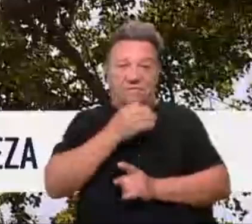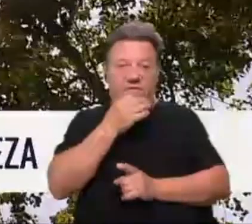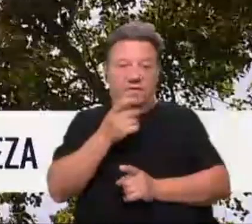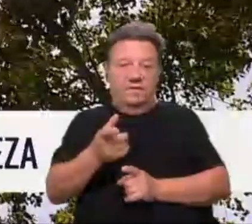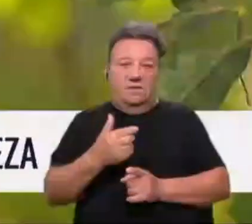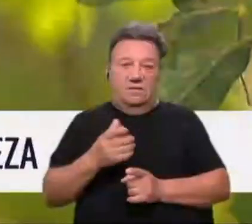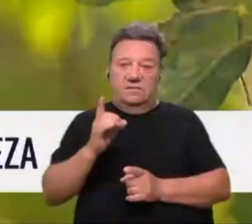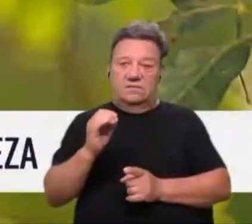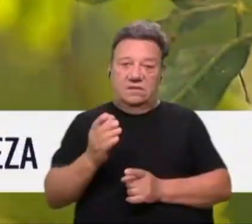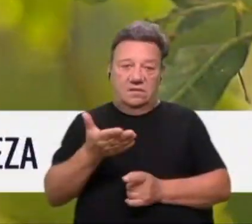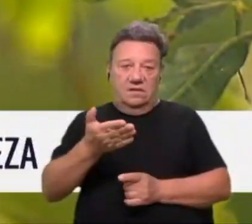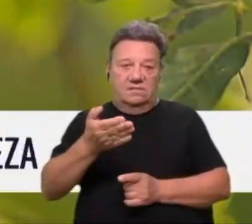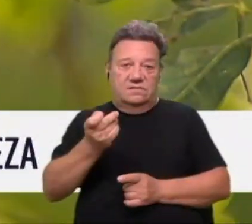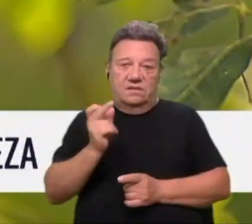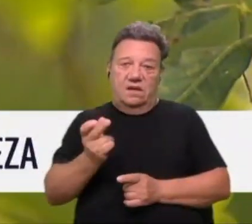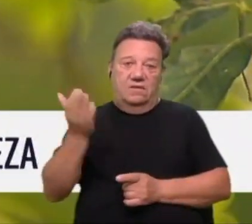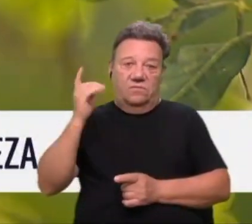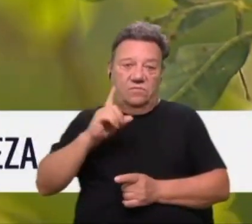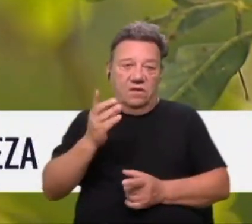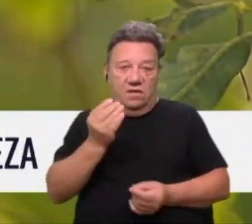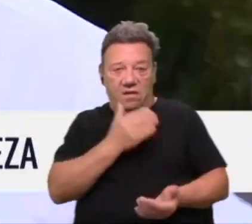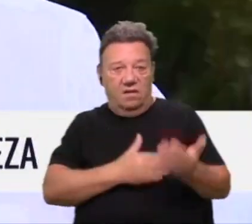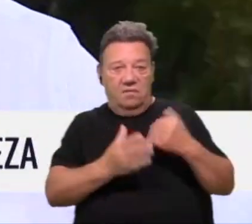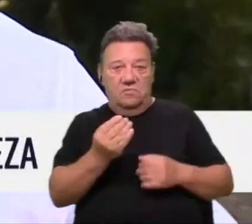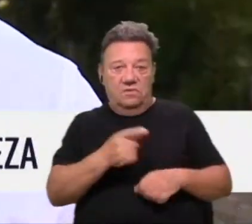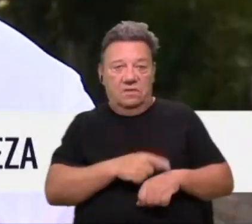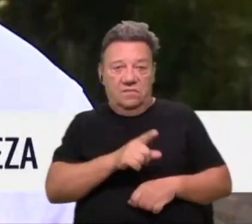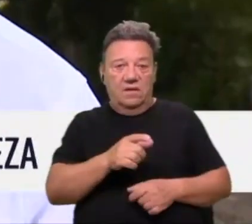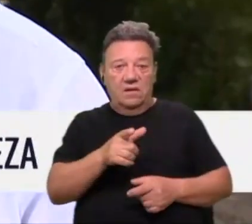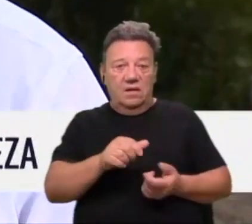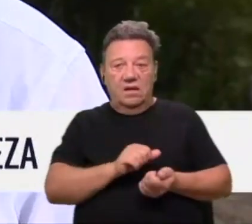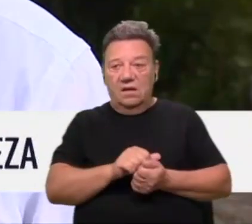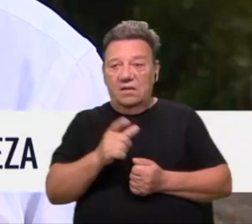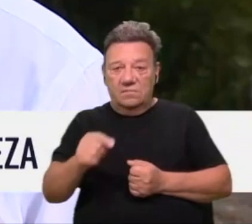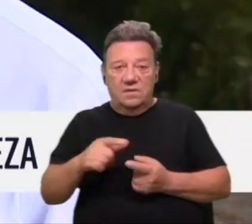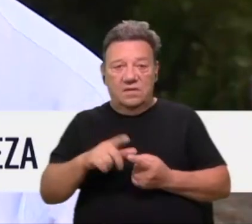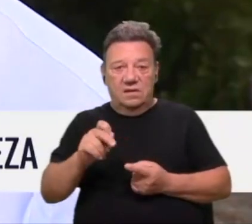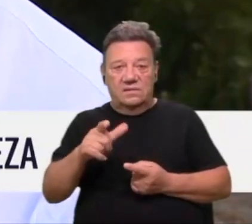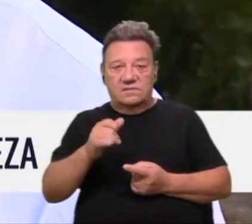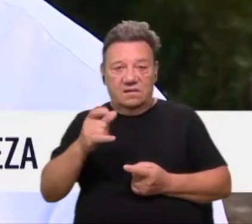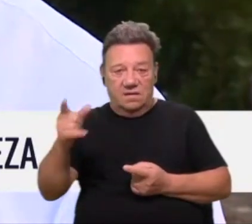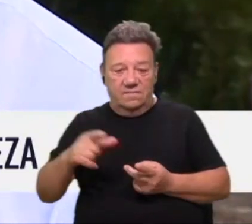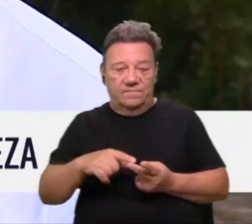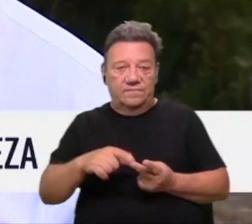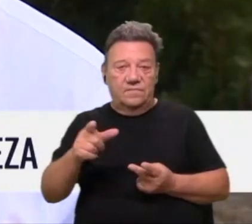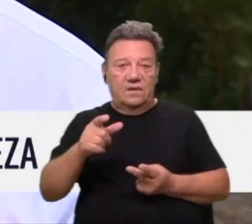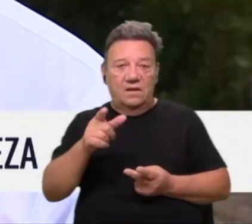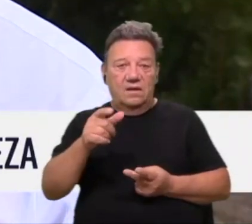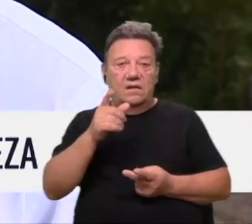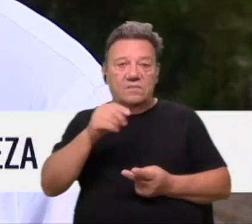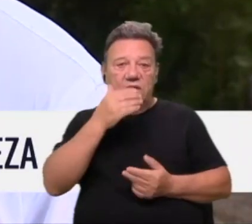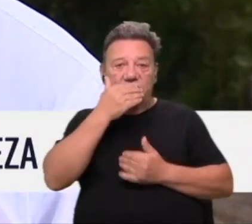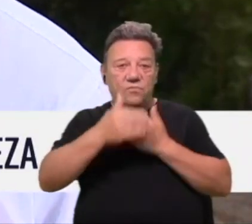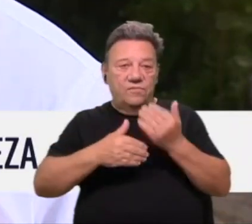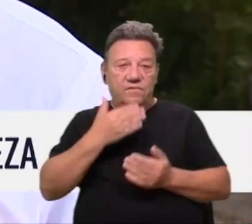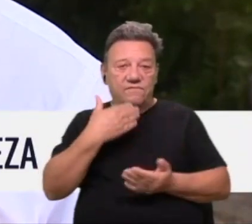há 60 70 anos atrás não é assim há tanto tempo na lavandeira também temos as aranhas temos os ruins de Vento